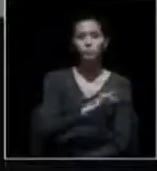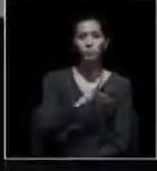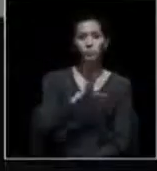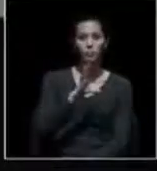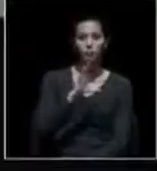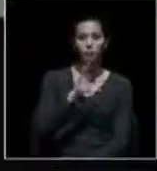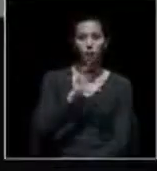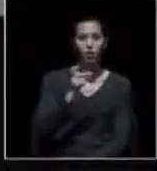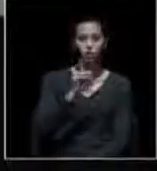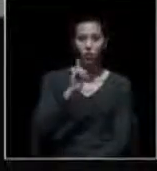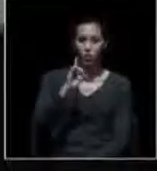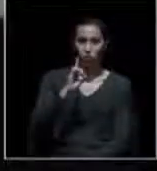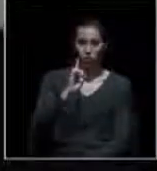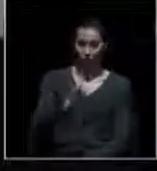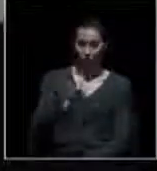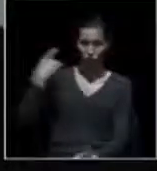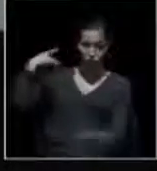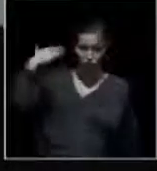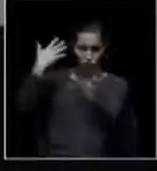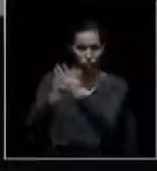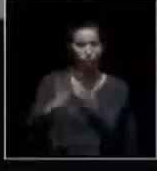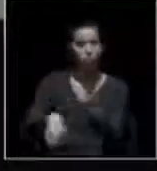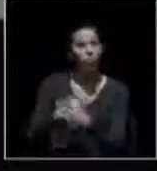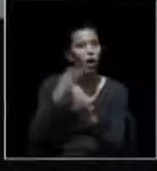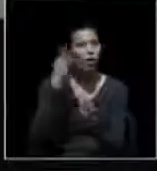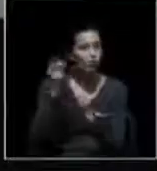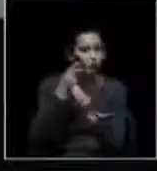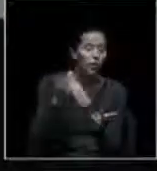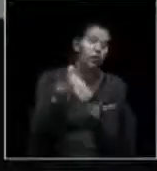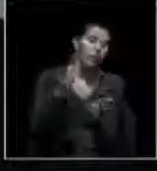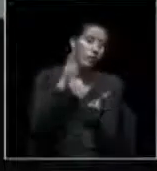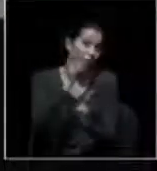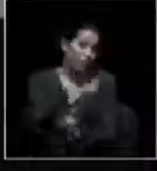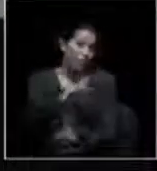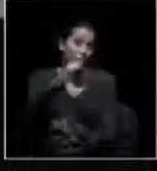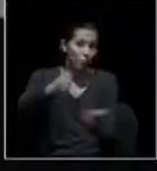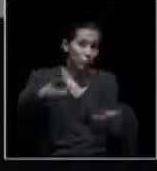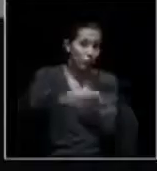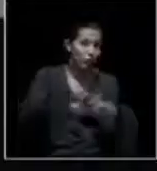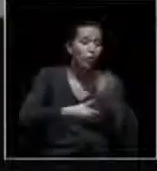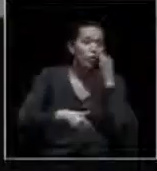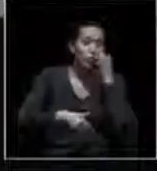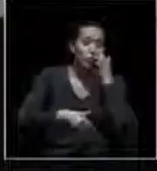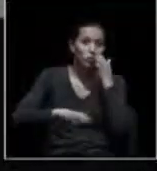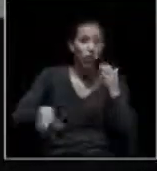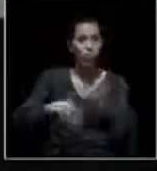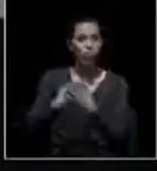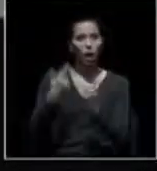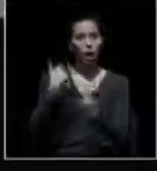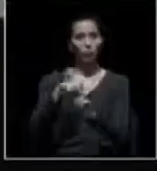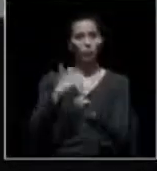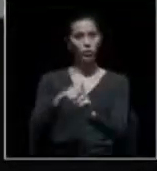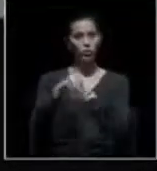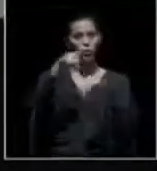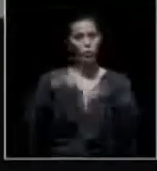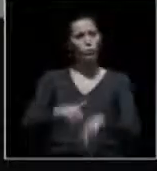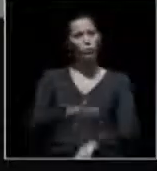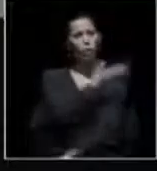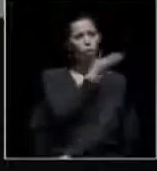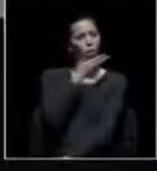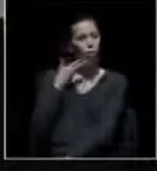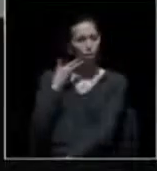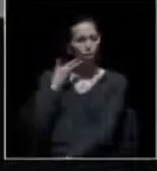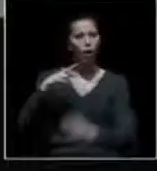para viver, para visitar e para negócios e, portanto, tudo levaria a crer que, perante a situação financeira favorável da